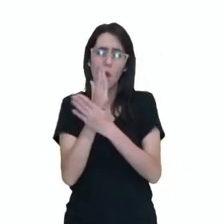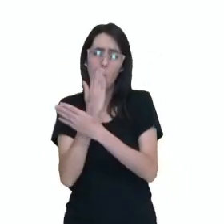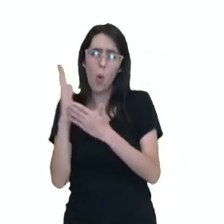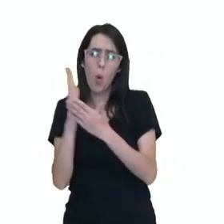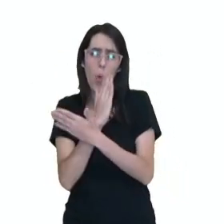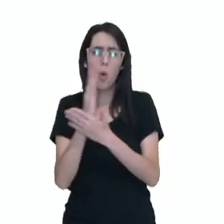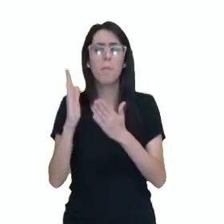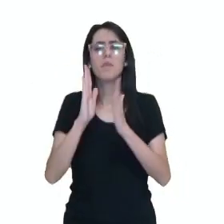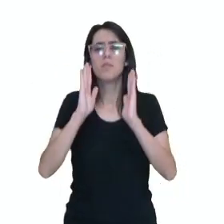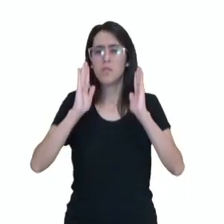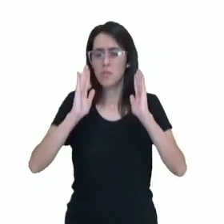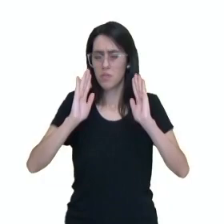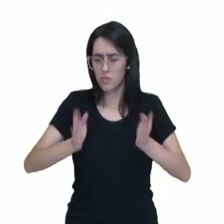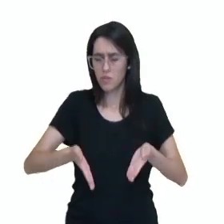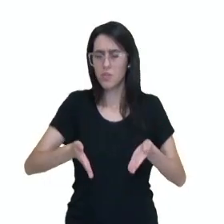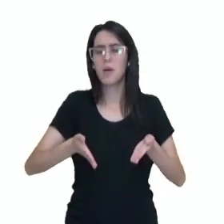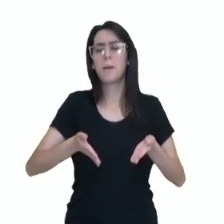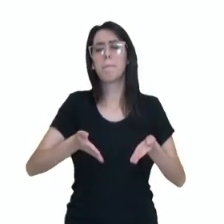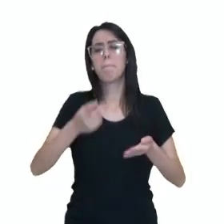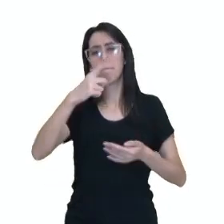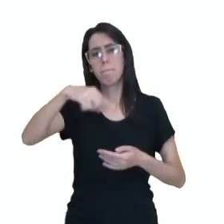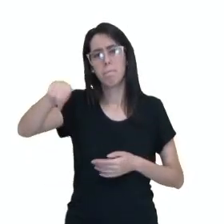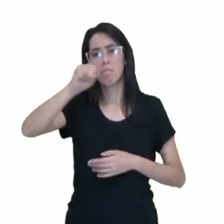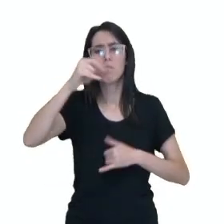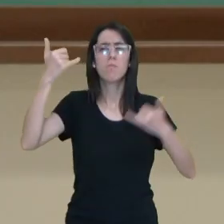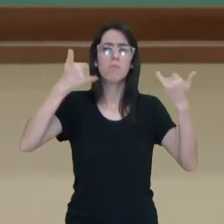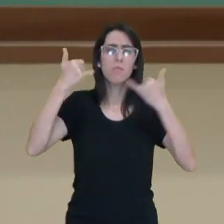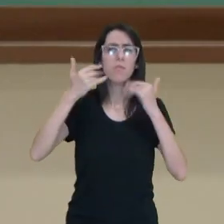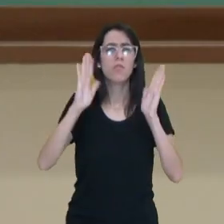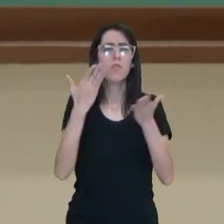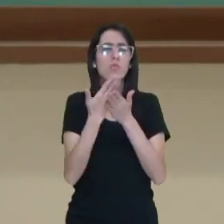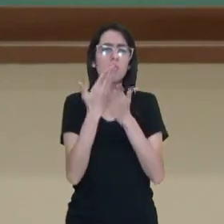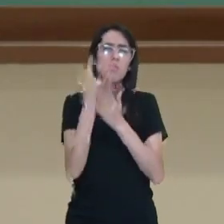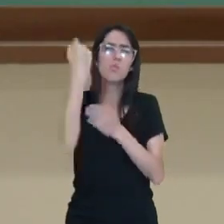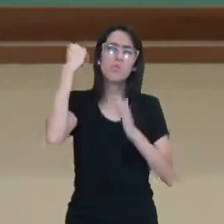foram citadas, né, você provavelmente já deve ter estudado em algum